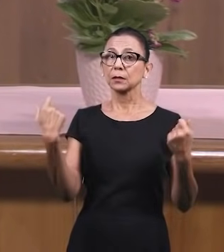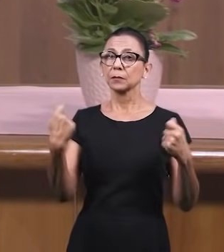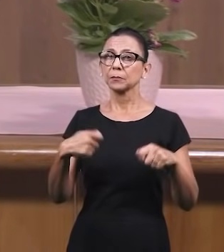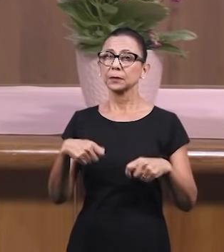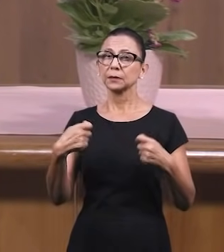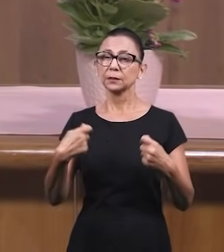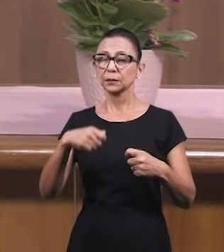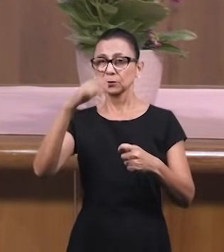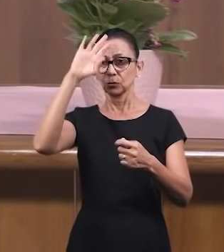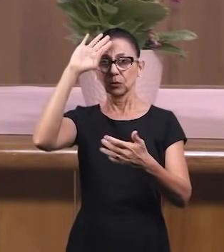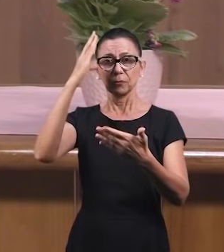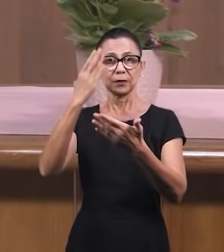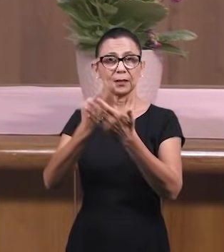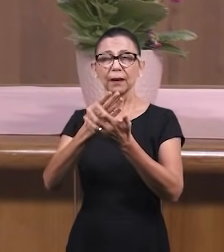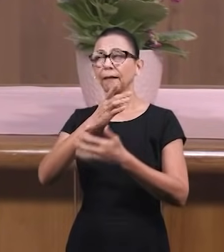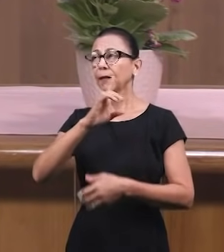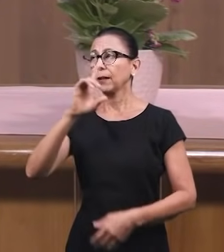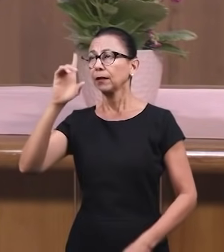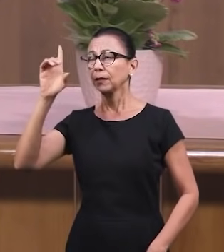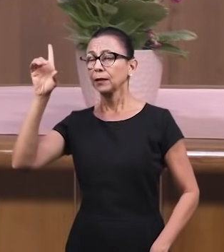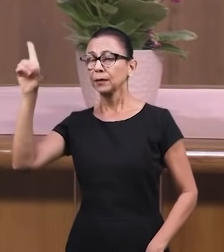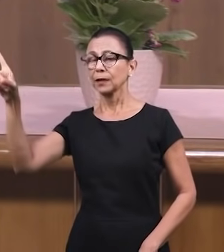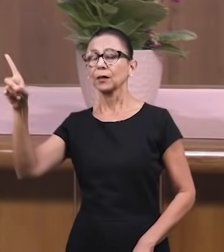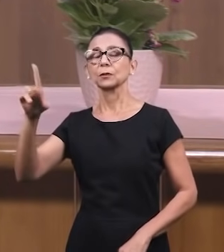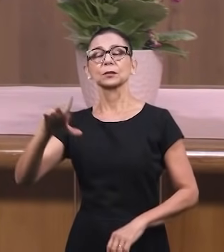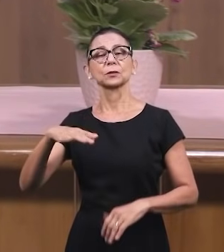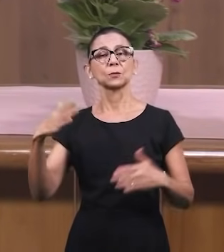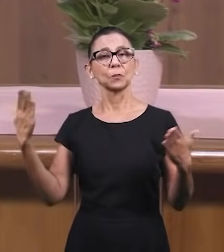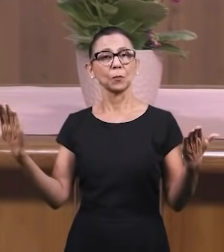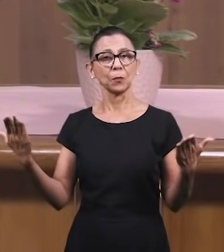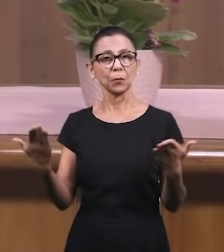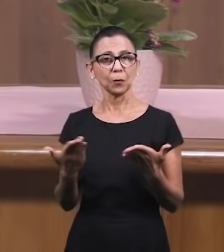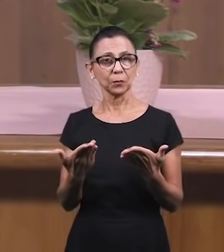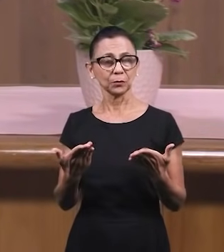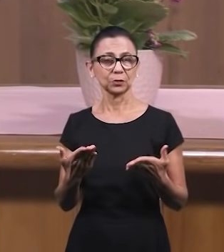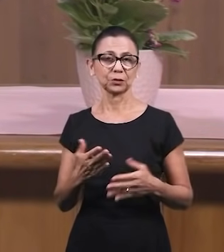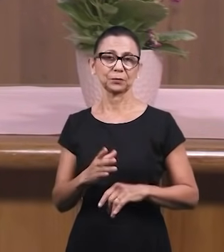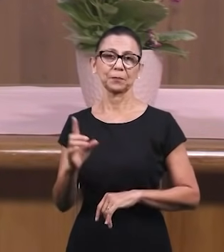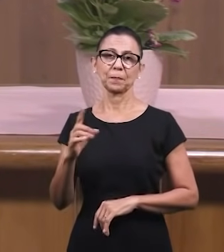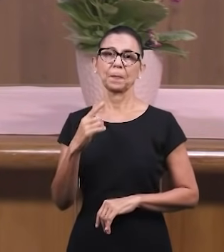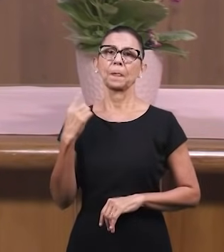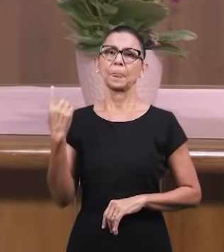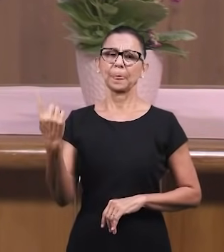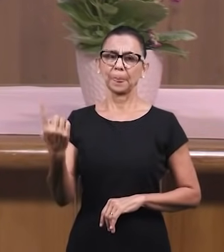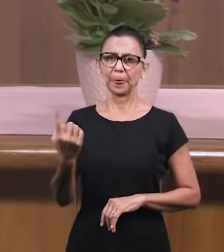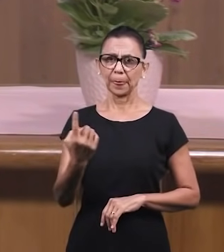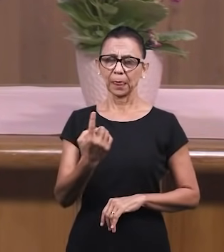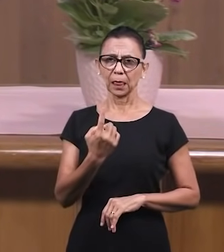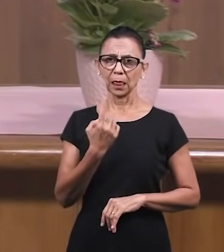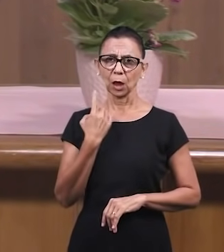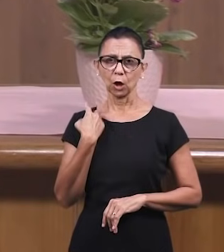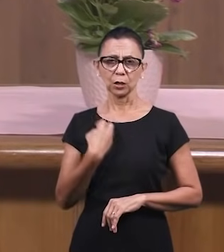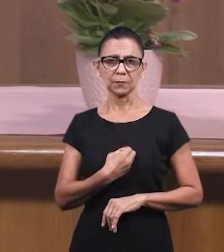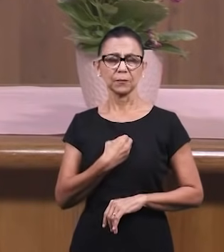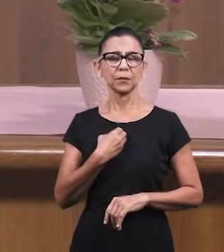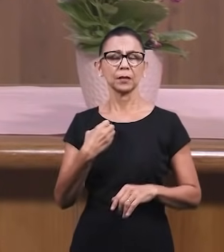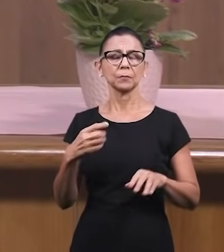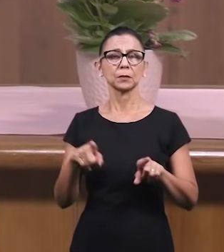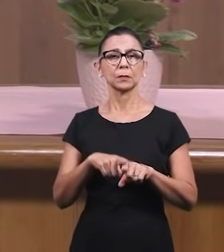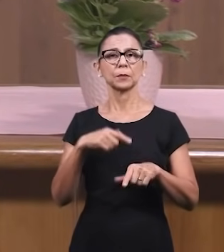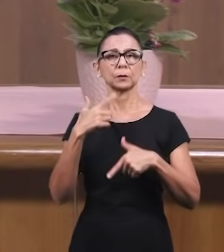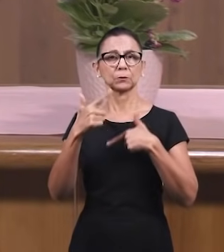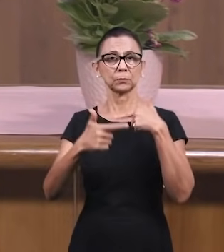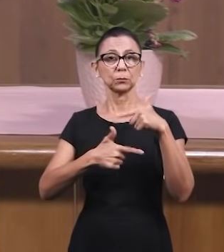dia estava por amanhecer. Hoje também nós vivemos este mesmo tempo, um novo dia está